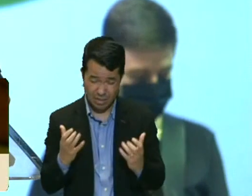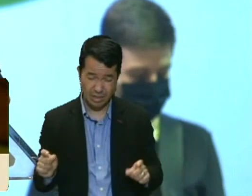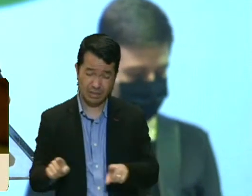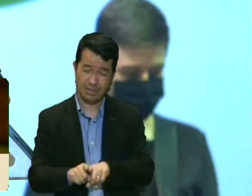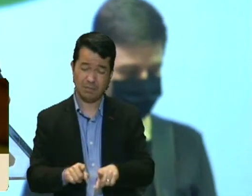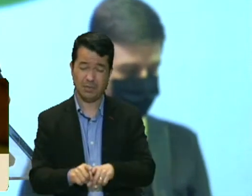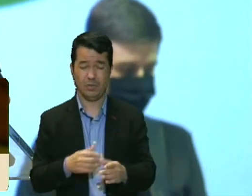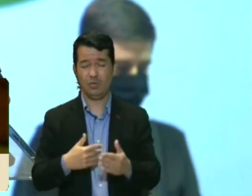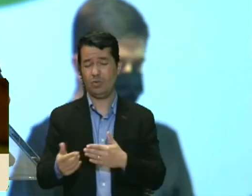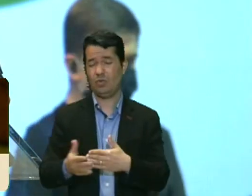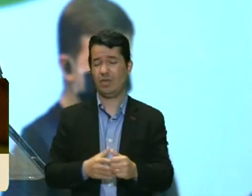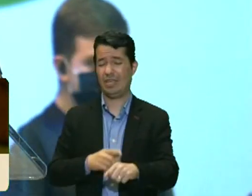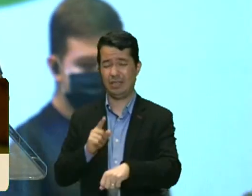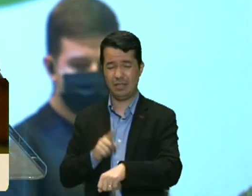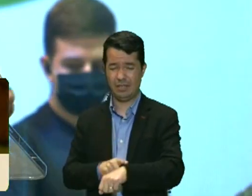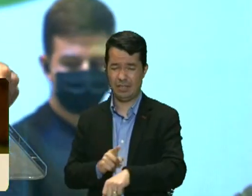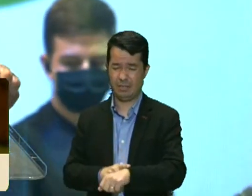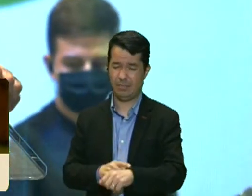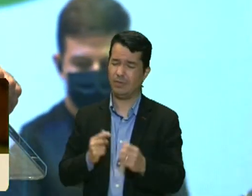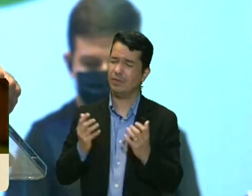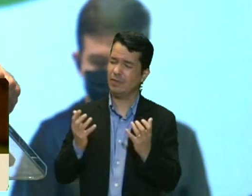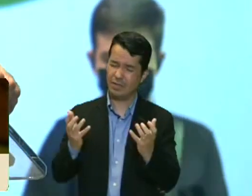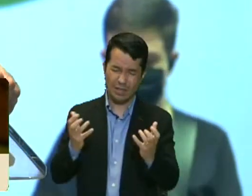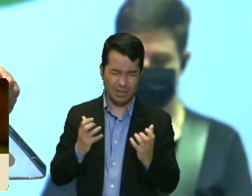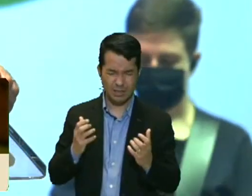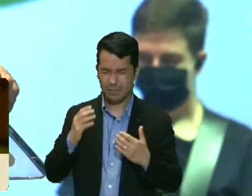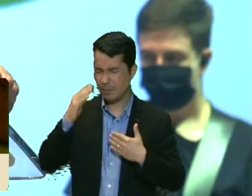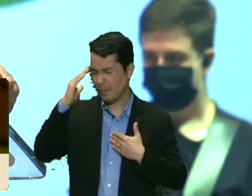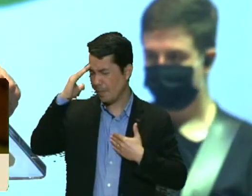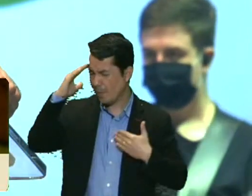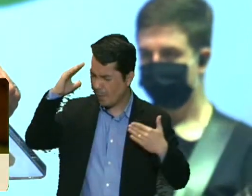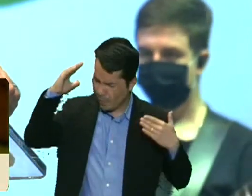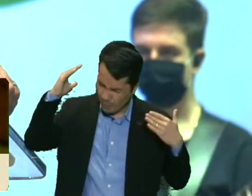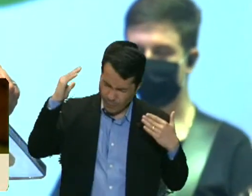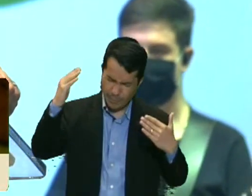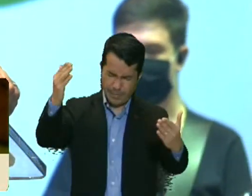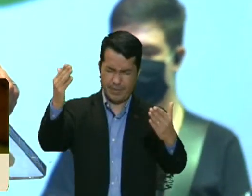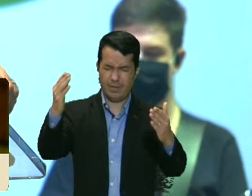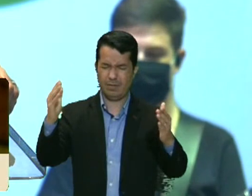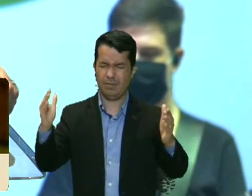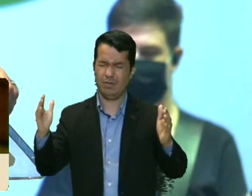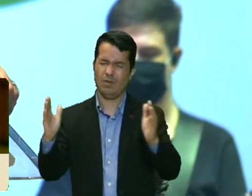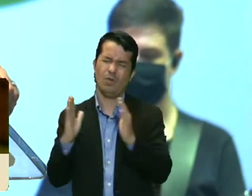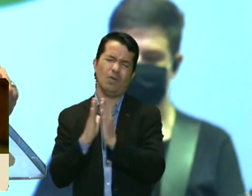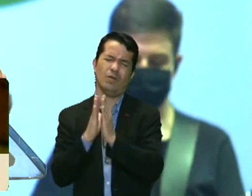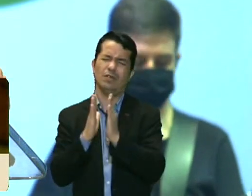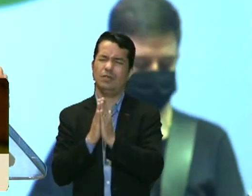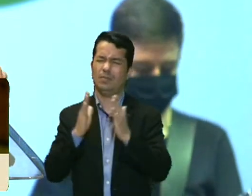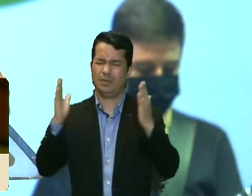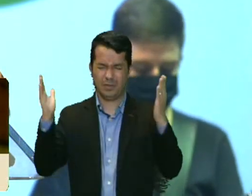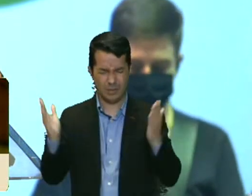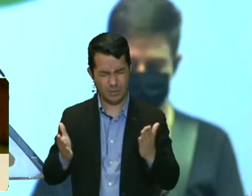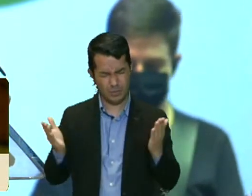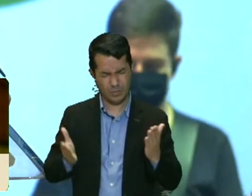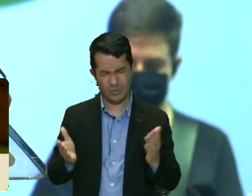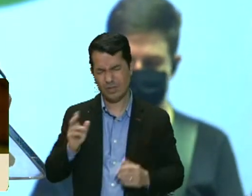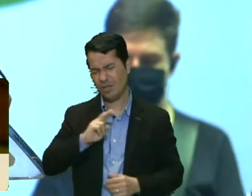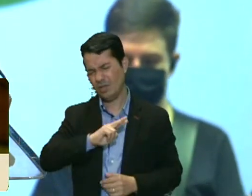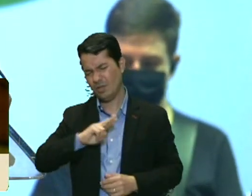circunstância, as nossas expressões de gratidão. Assim oramos, Pai. Assim clamamos a